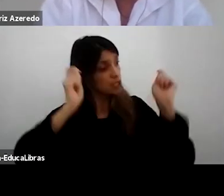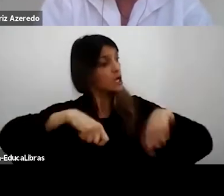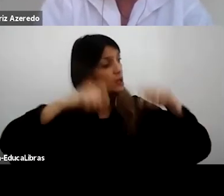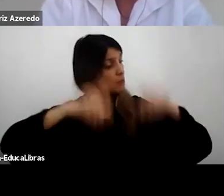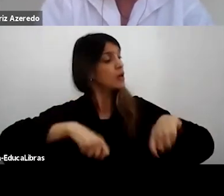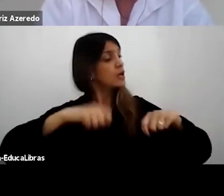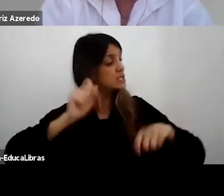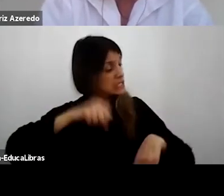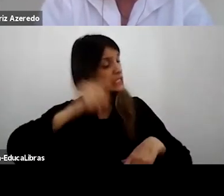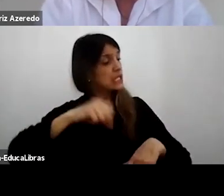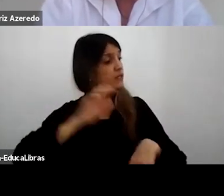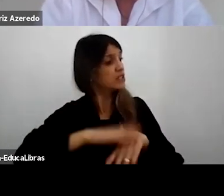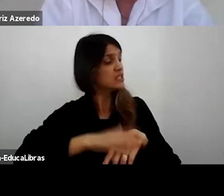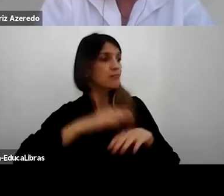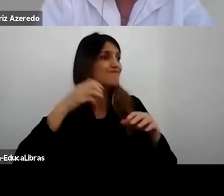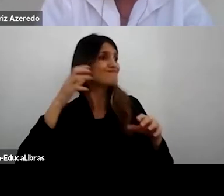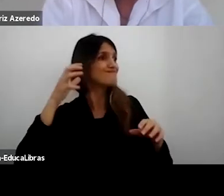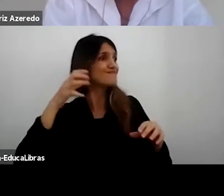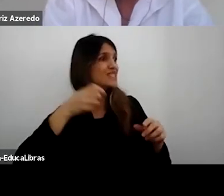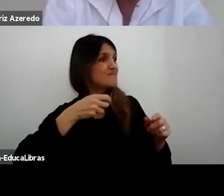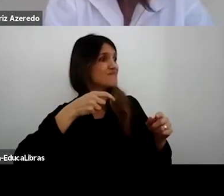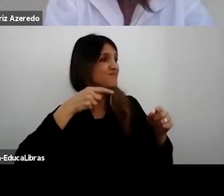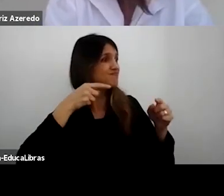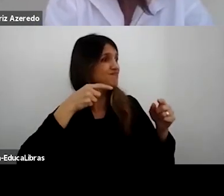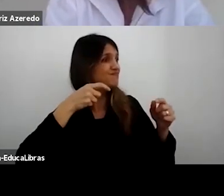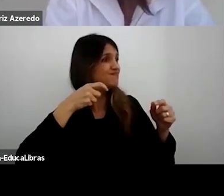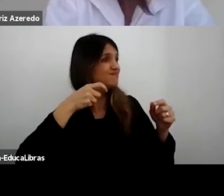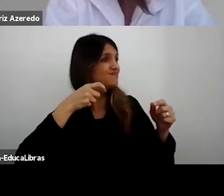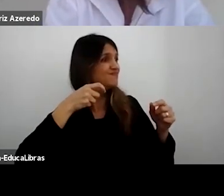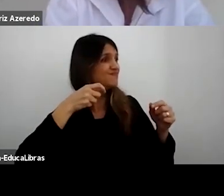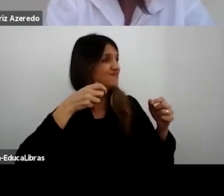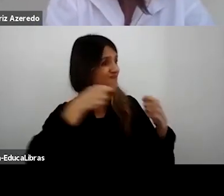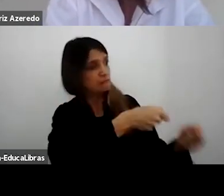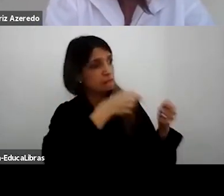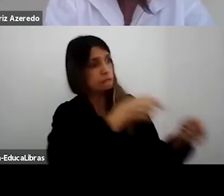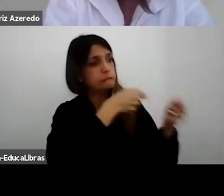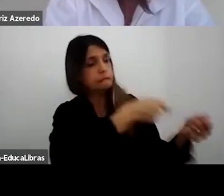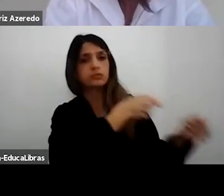que a gente pressione para que isso aconteça e que mostre boas experiências.